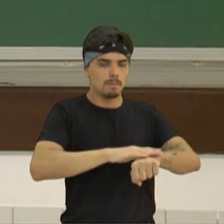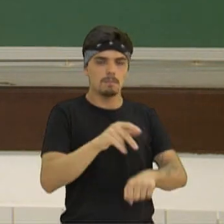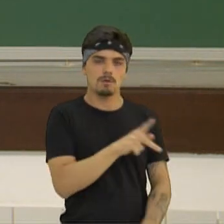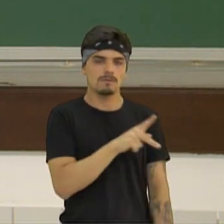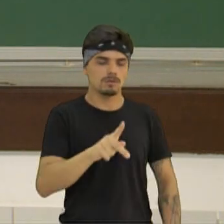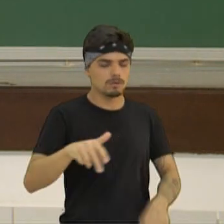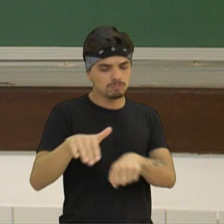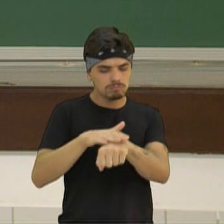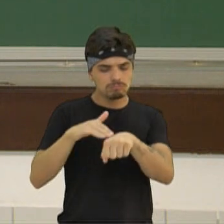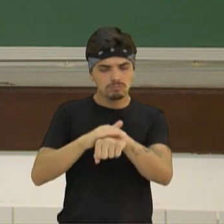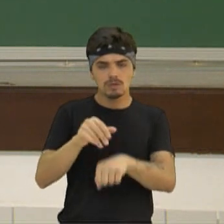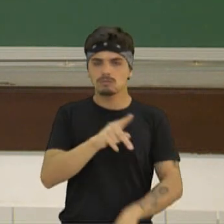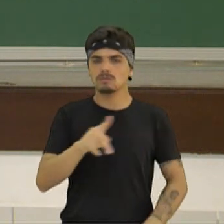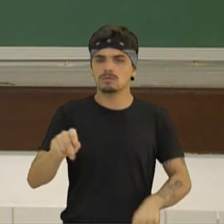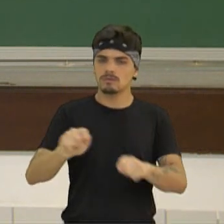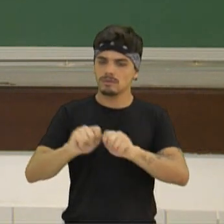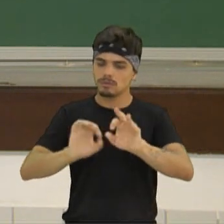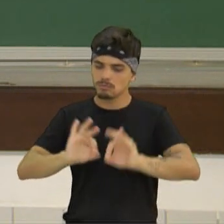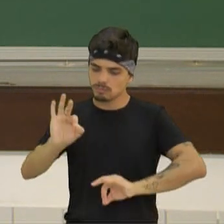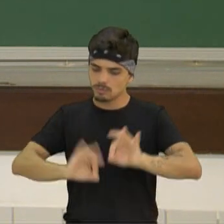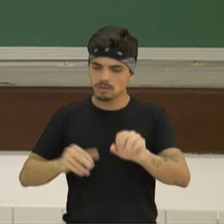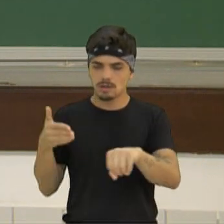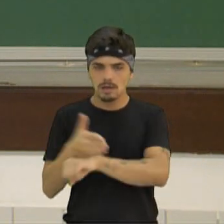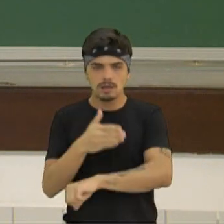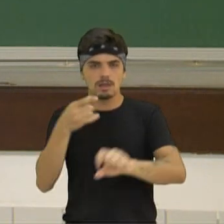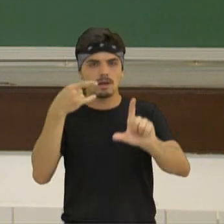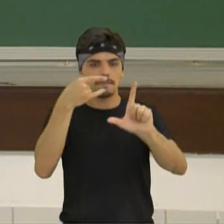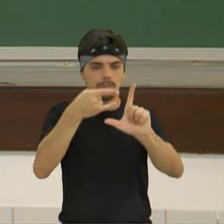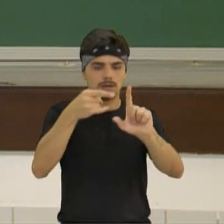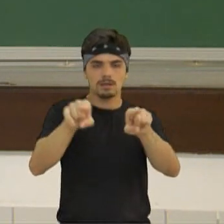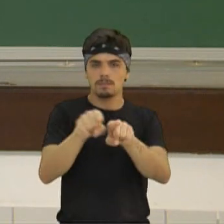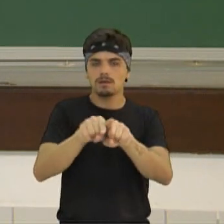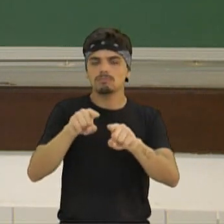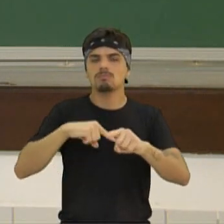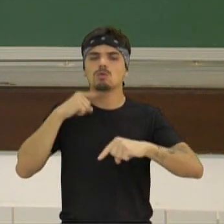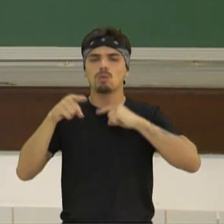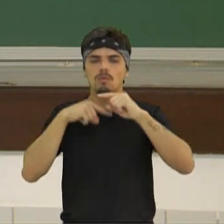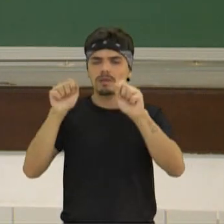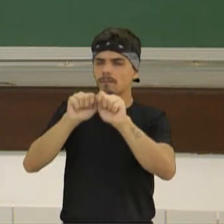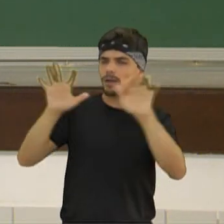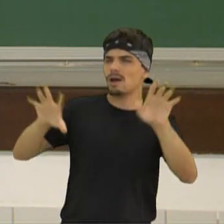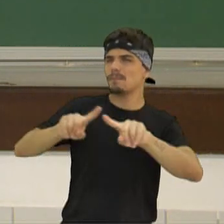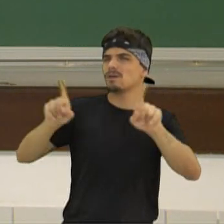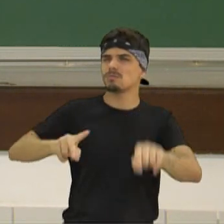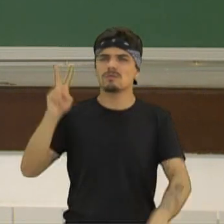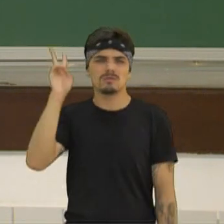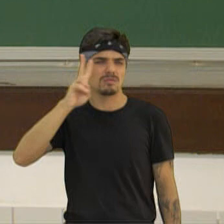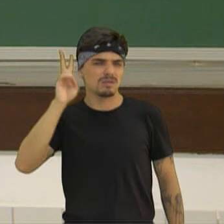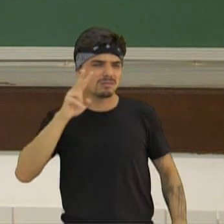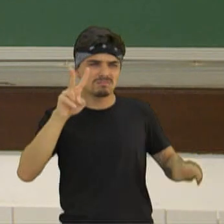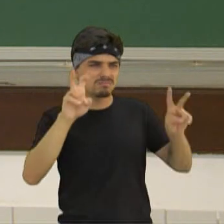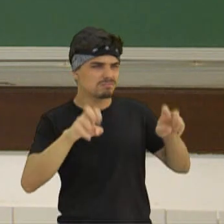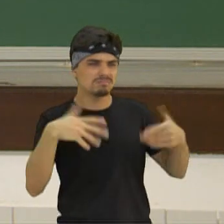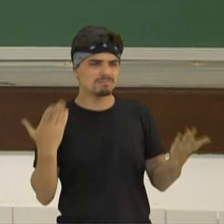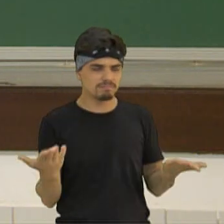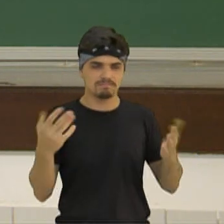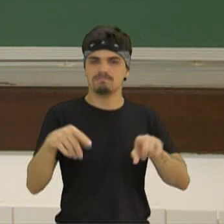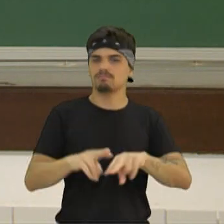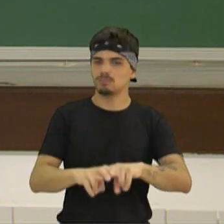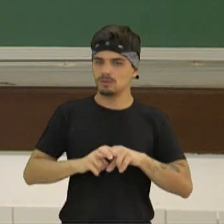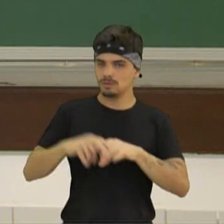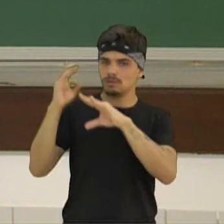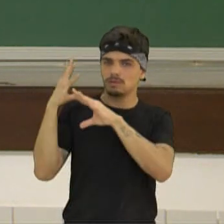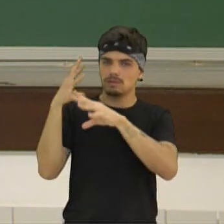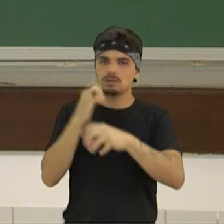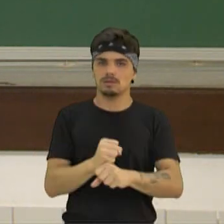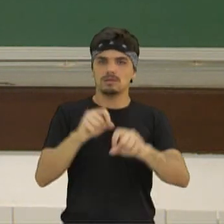o professor, faz esse projeto, vai no Meet ali, tira dúvida, professor, eu não estou lembrando mais desse assunto. Por isso tem essa